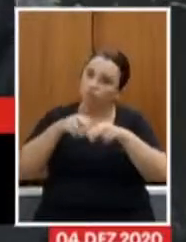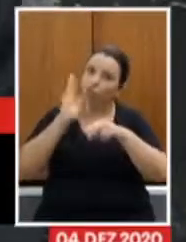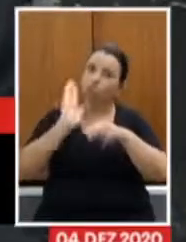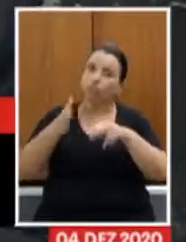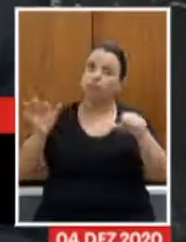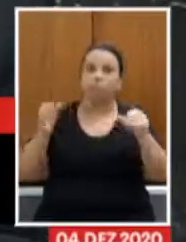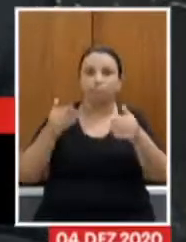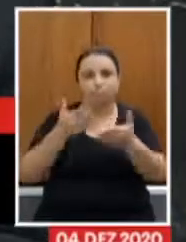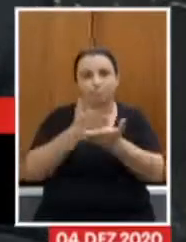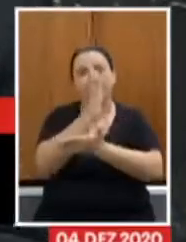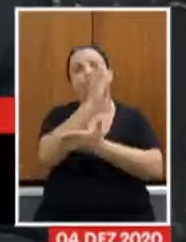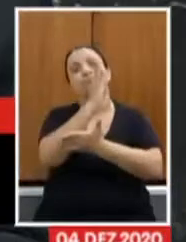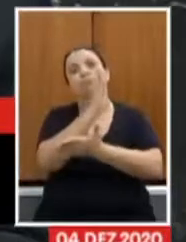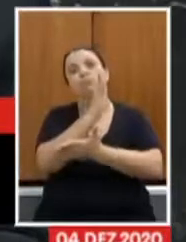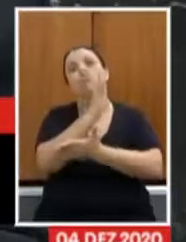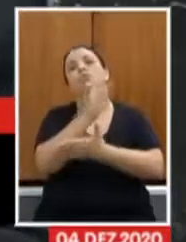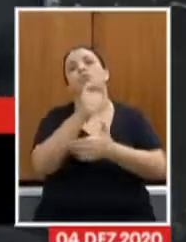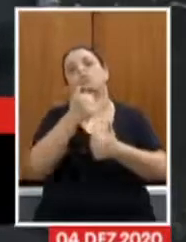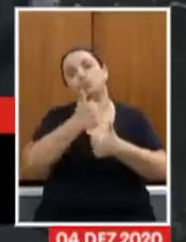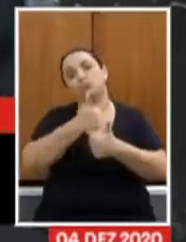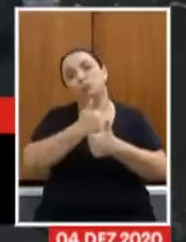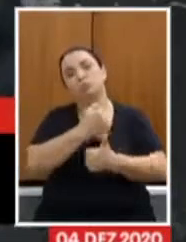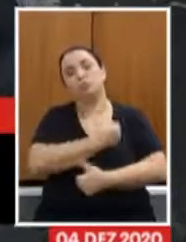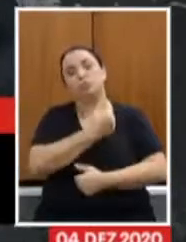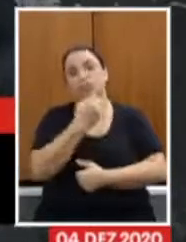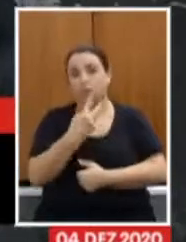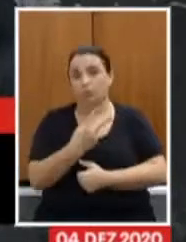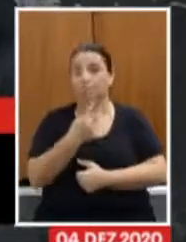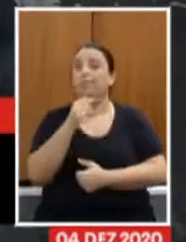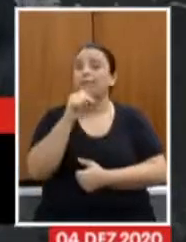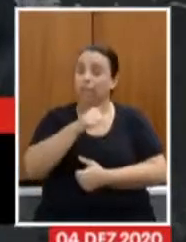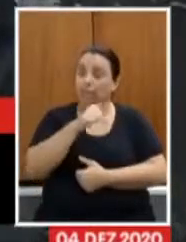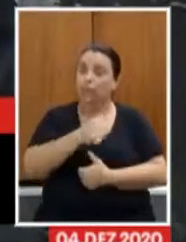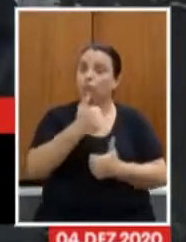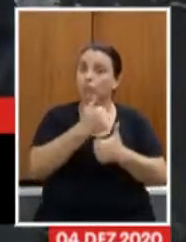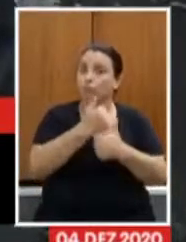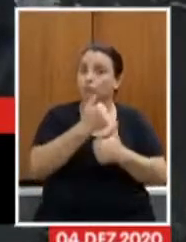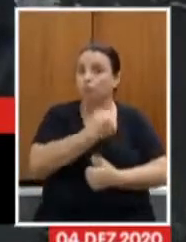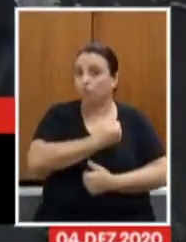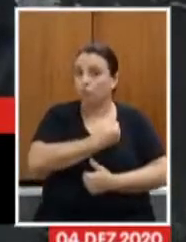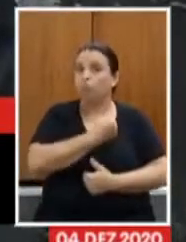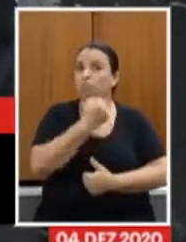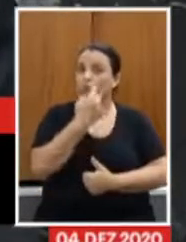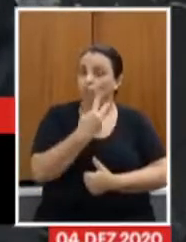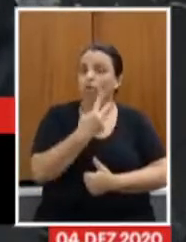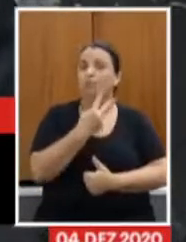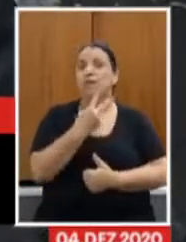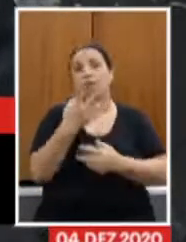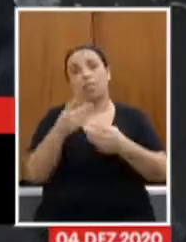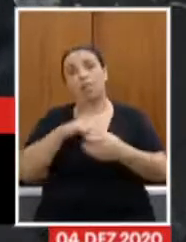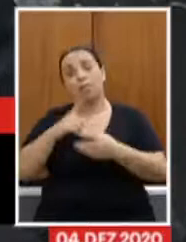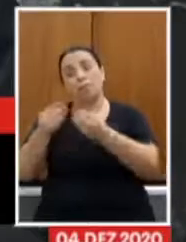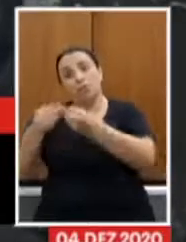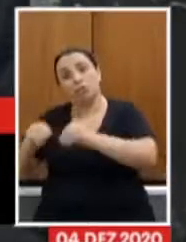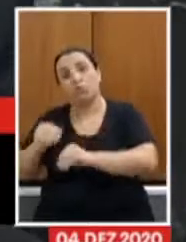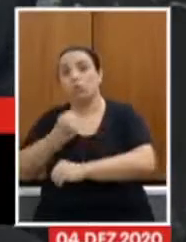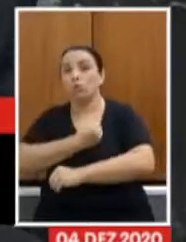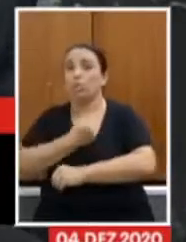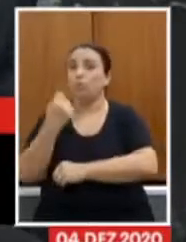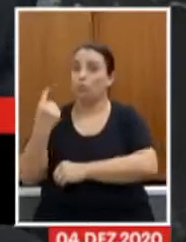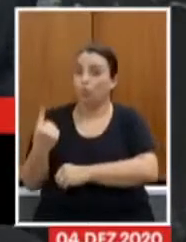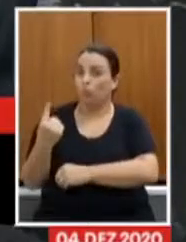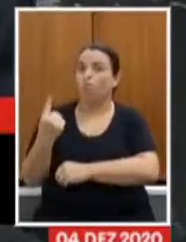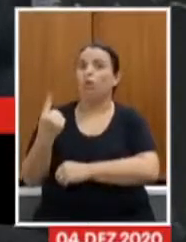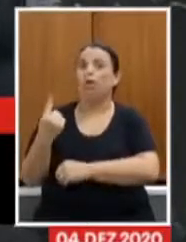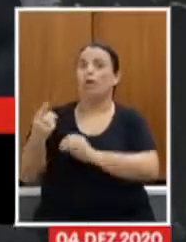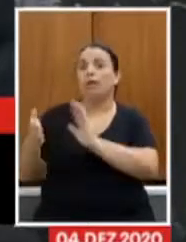aprovado o substitutivo número 2. Com a aprovação do substitutivo número 2, ficam prejudicados o substitutivo número 1 e